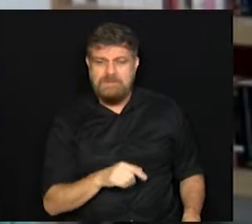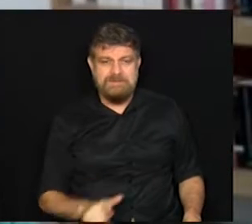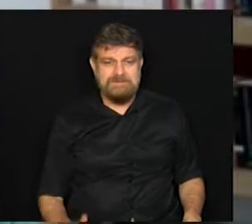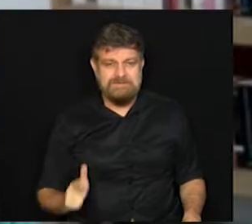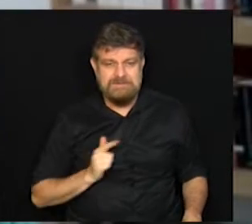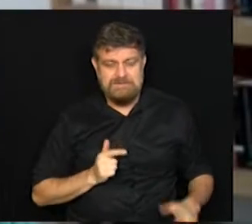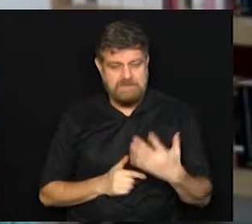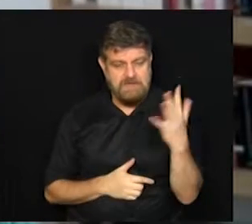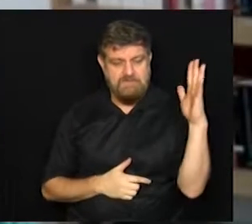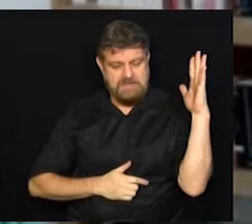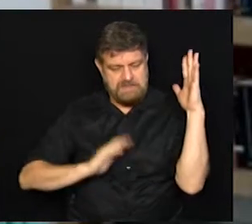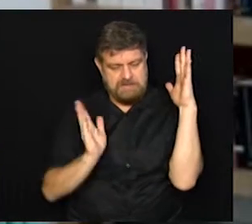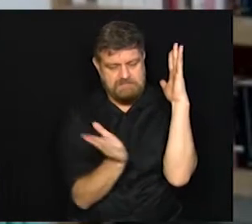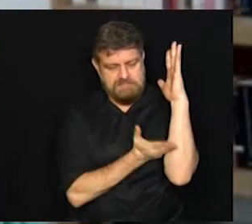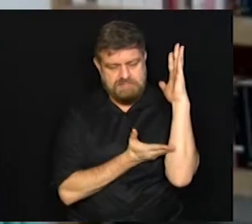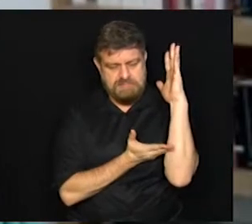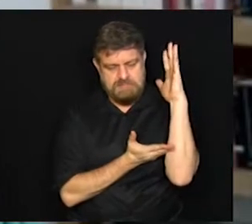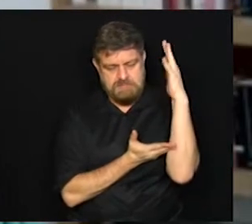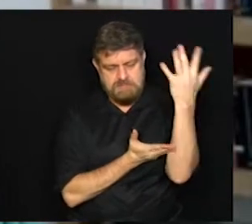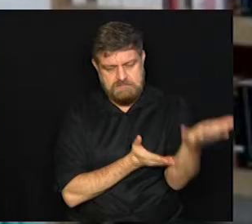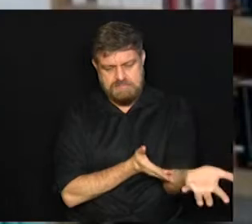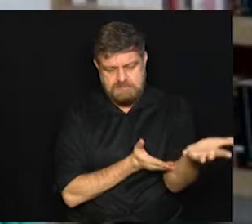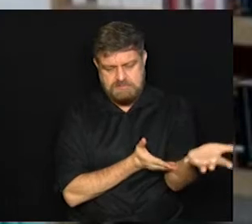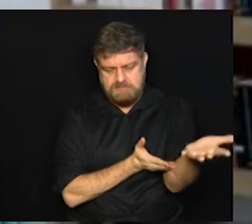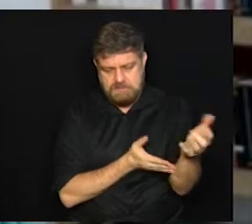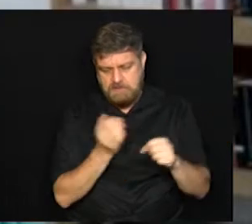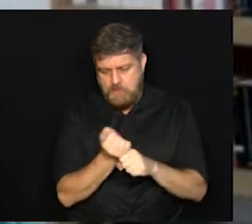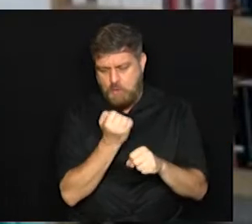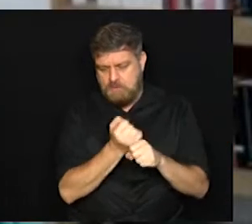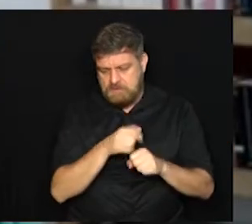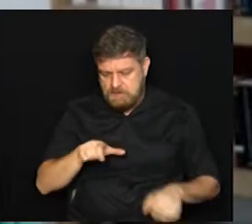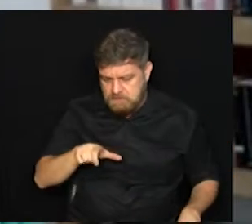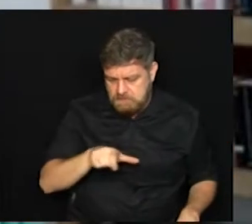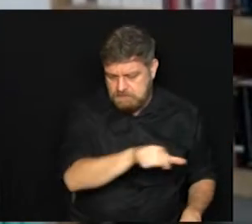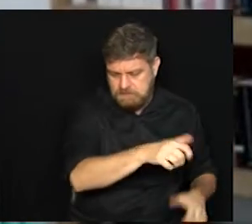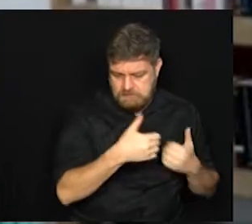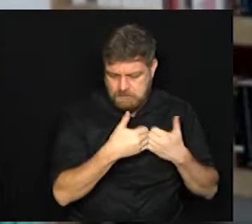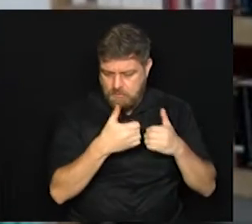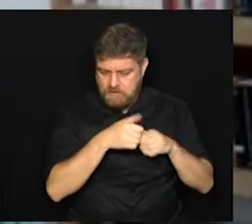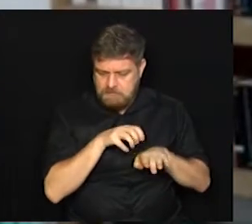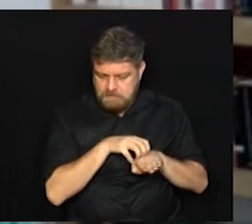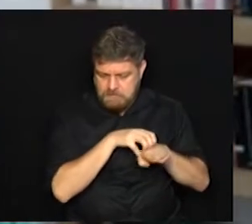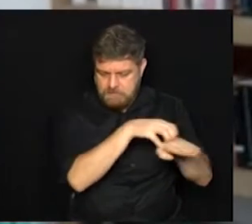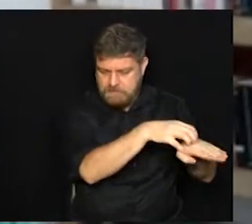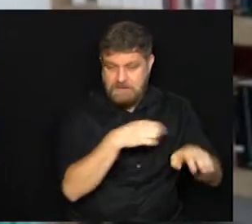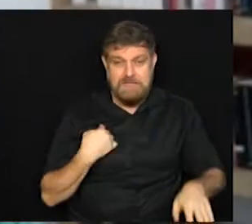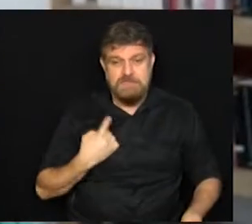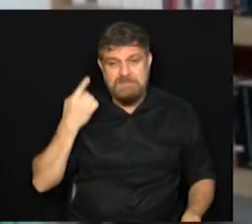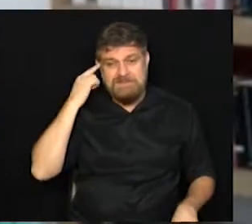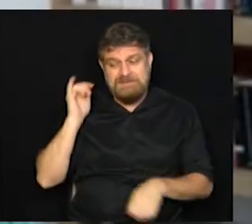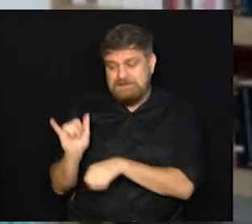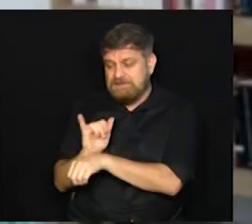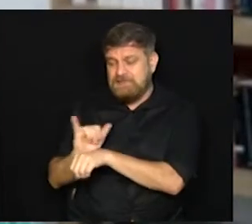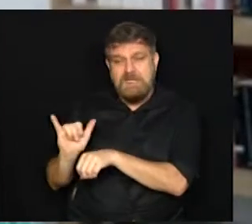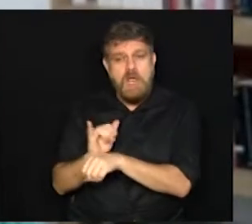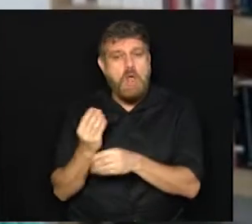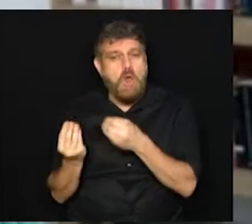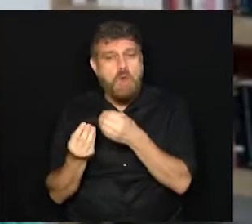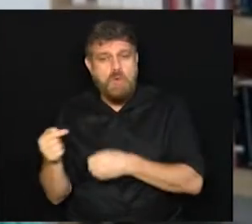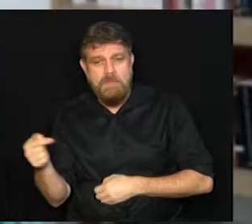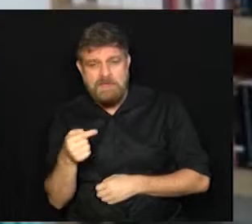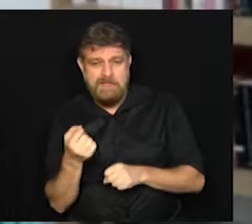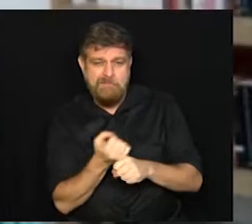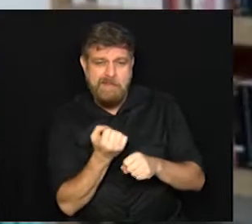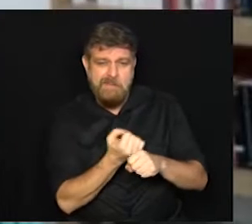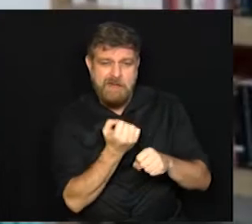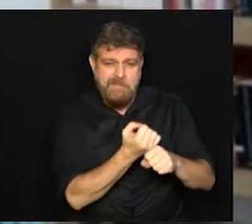floresta urbana, né? E a gente acompanhar a compensação e, inclusive, pensar alternativas de que forma que essas obras elas